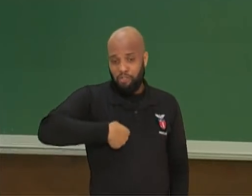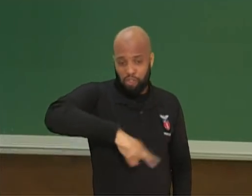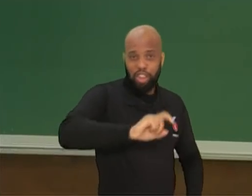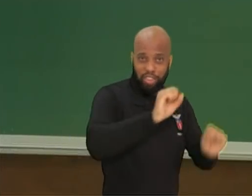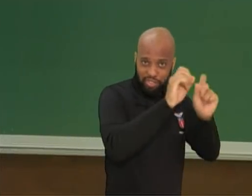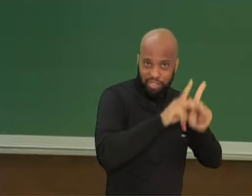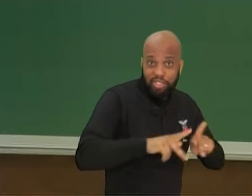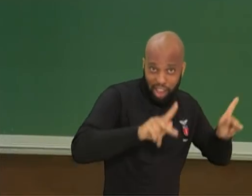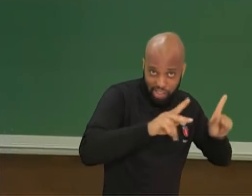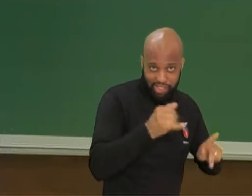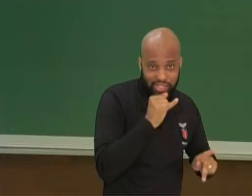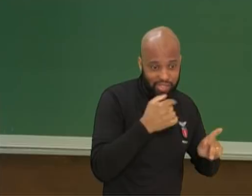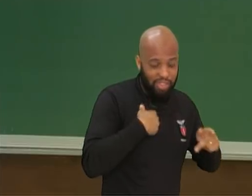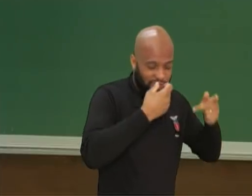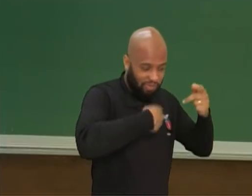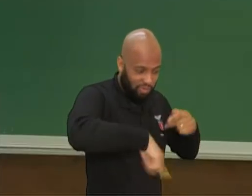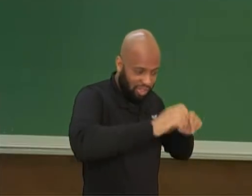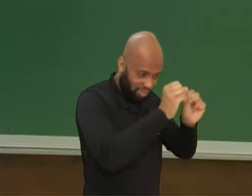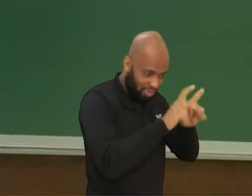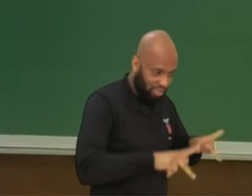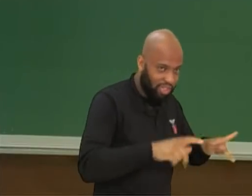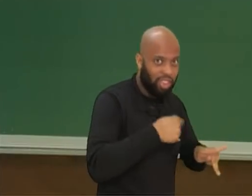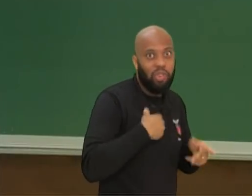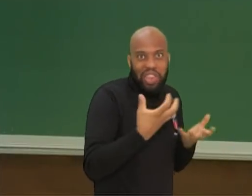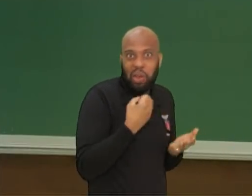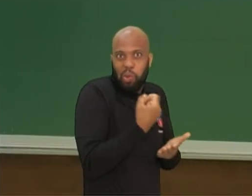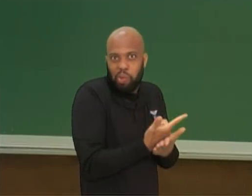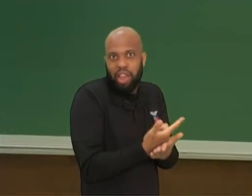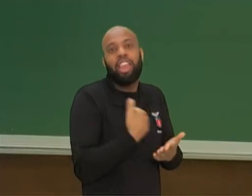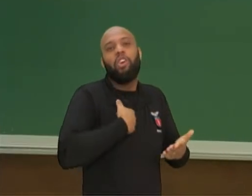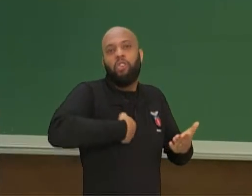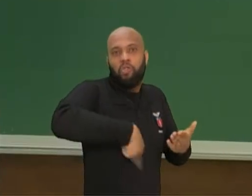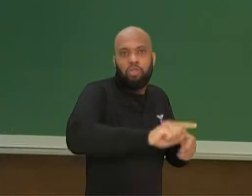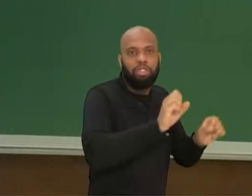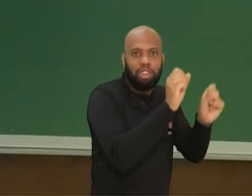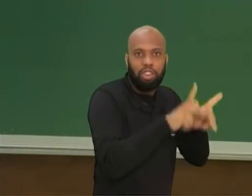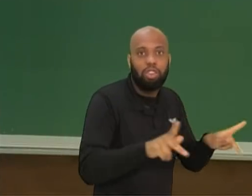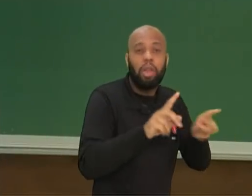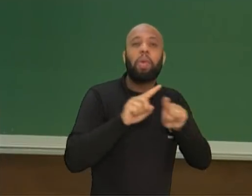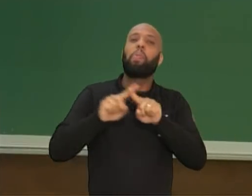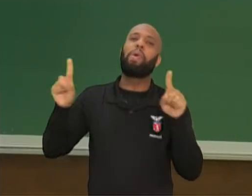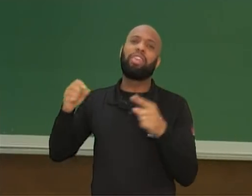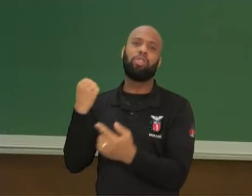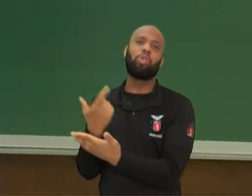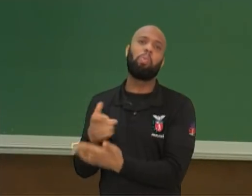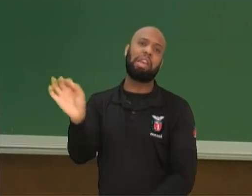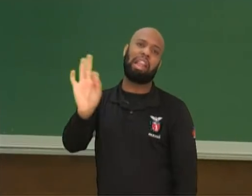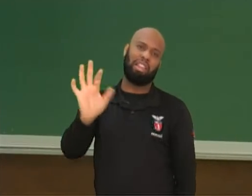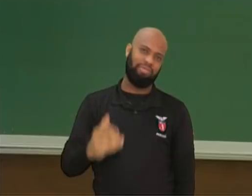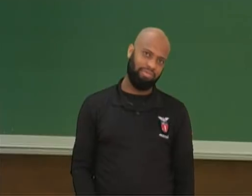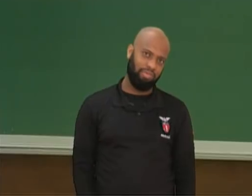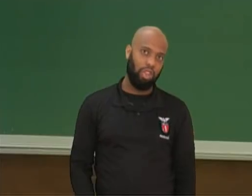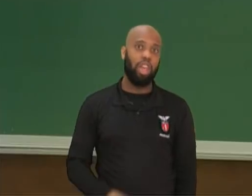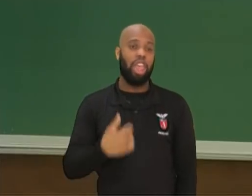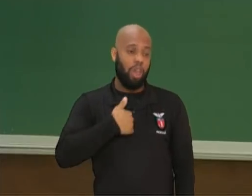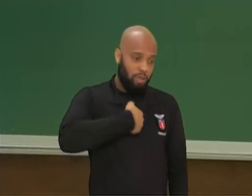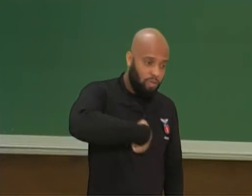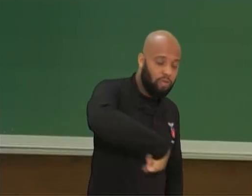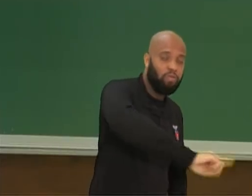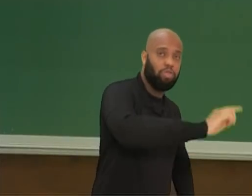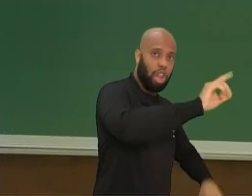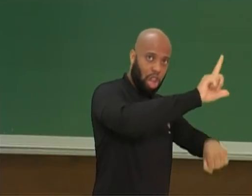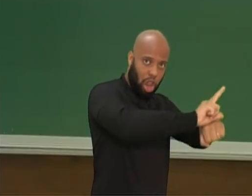a gente vai, né? Supondo que eu vou comprar. Eu fui ao shopping, mas eu não comprei nada. Ou eu fui à